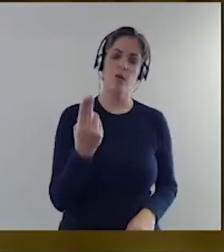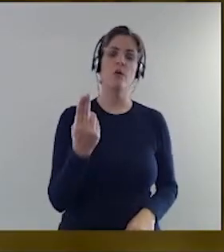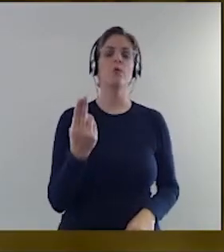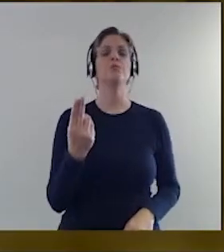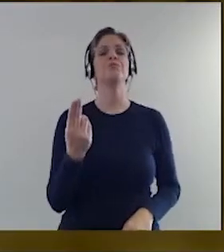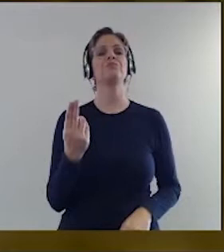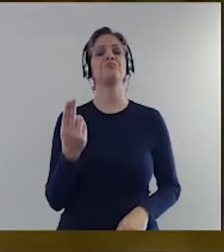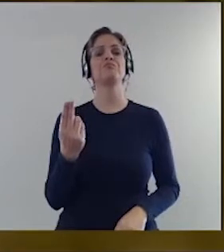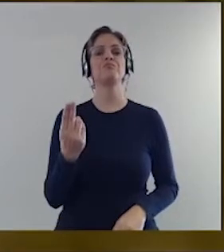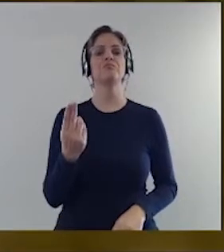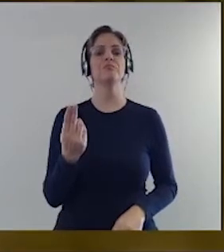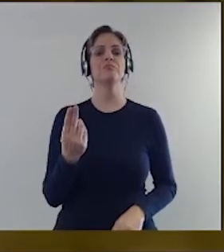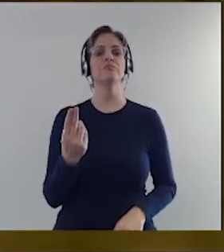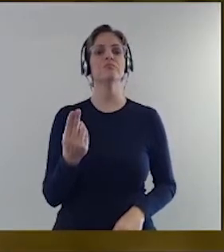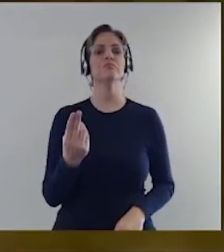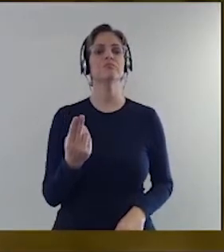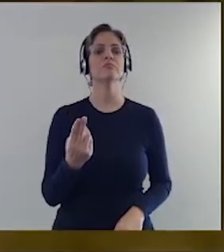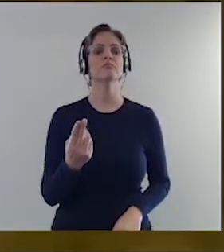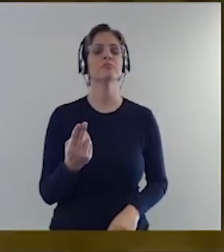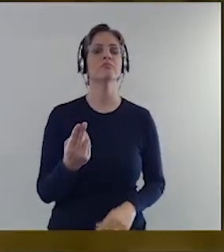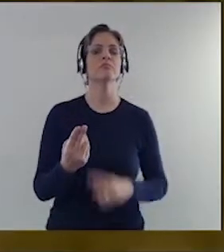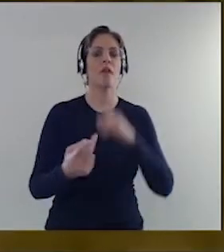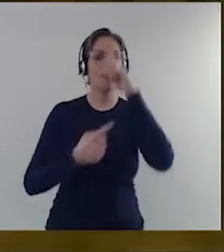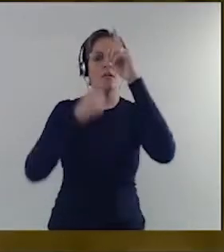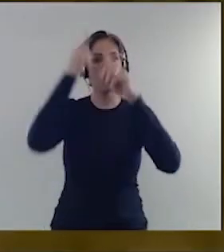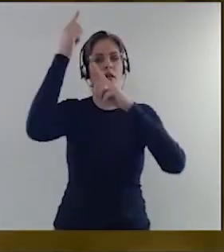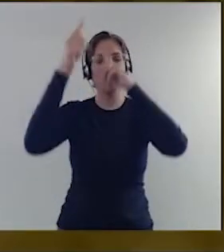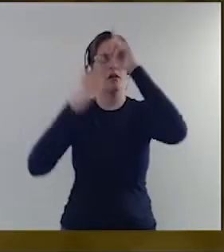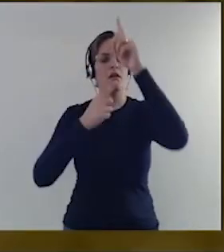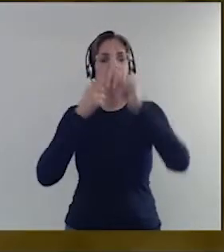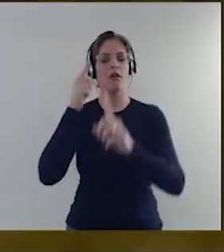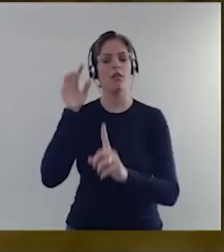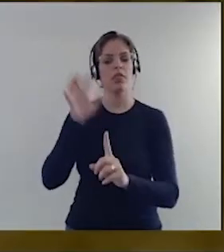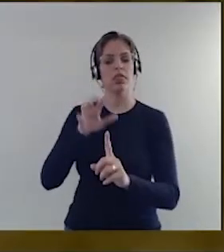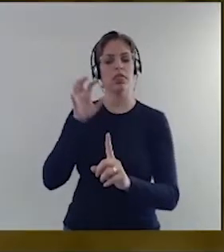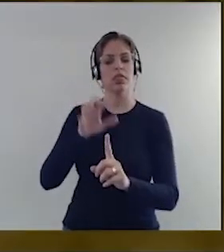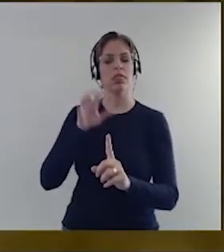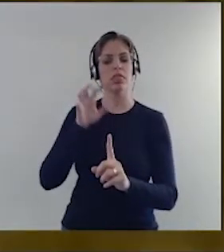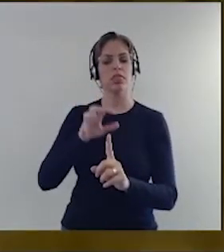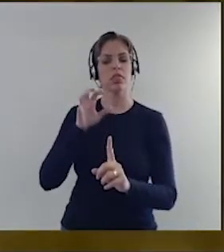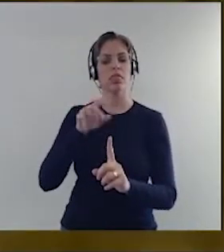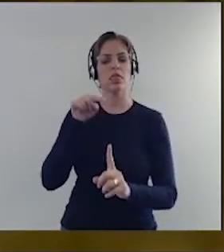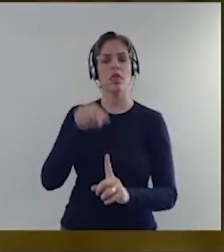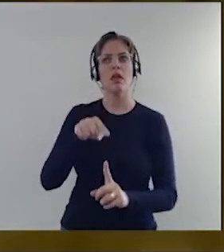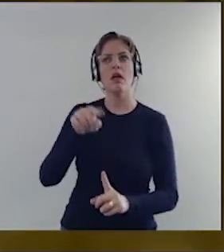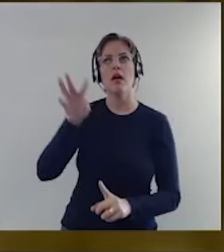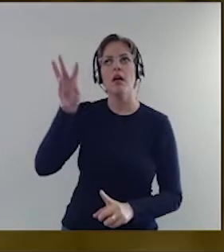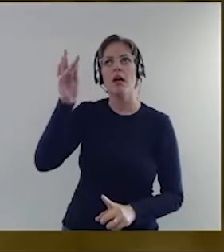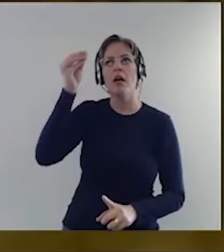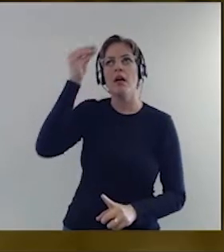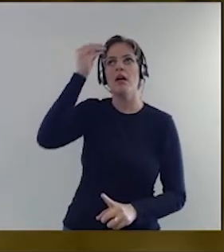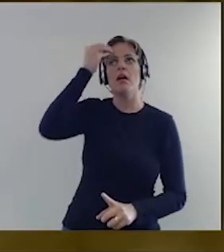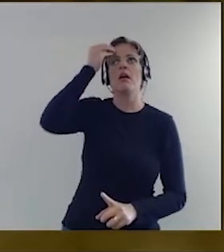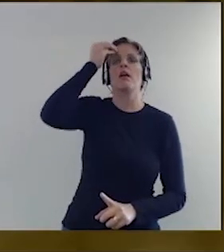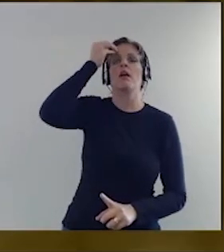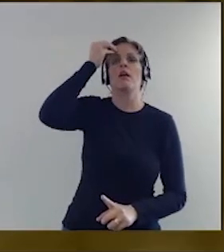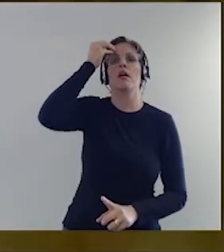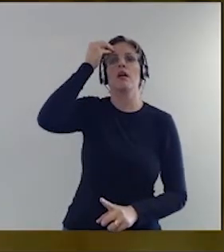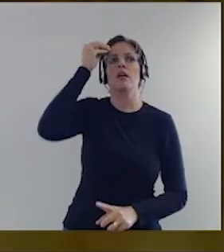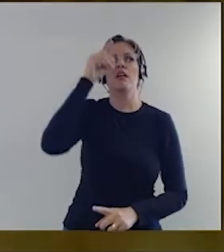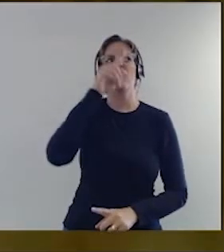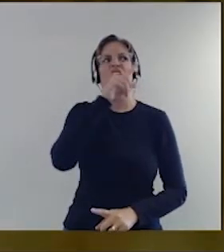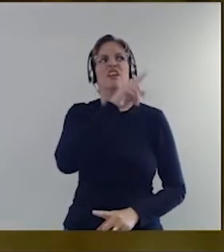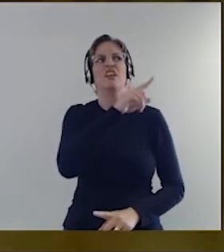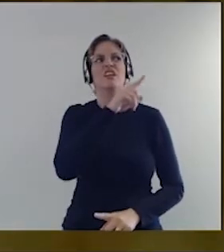a elaboração de falas e comportamentos com o objetivo de implantar na mente dos nossos pequenos